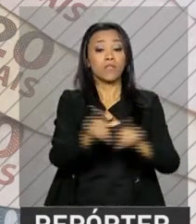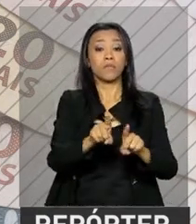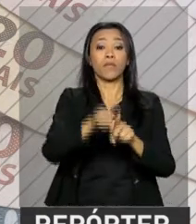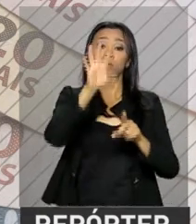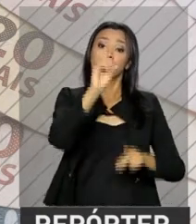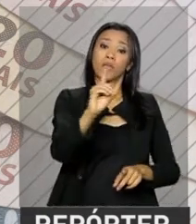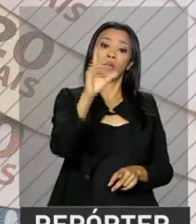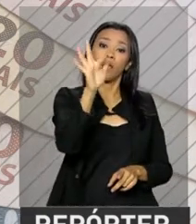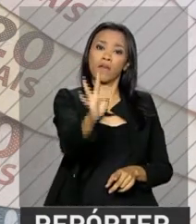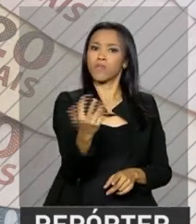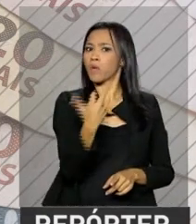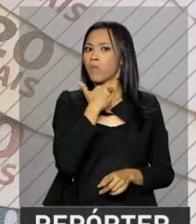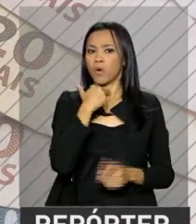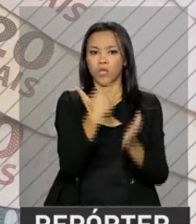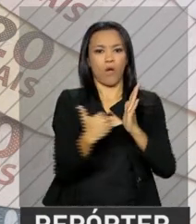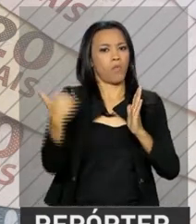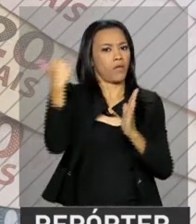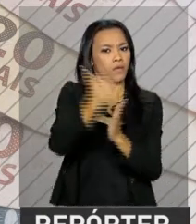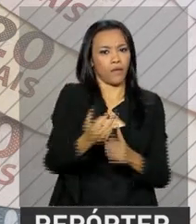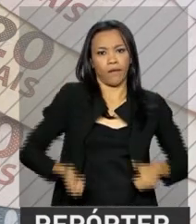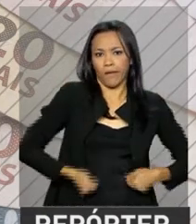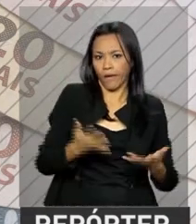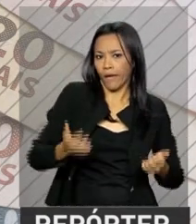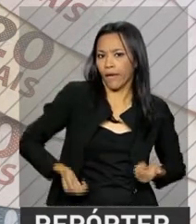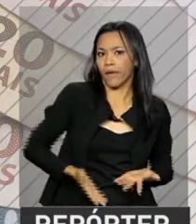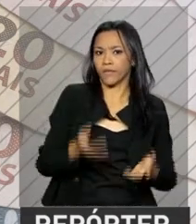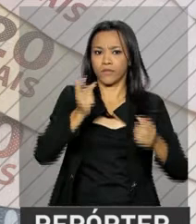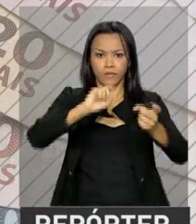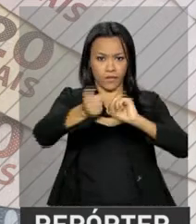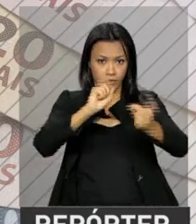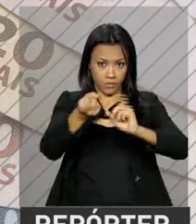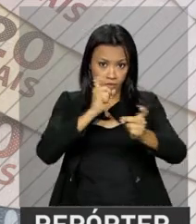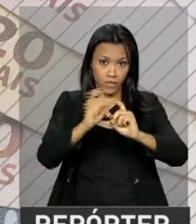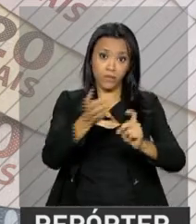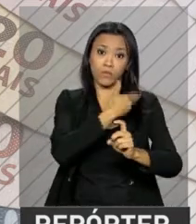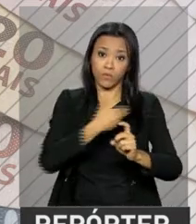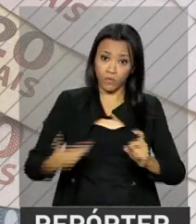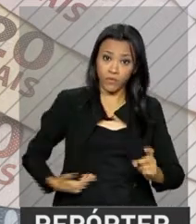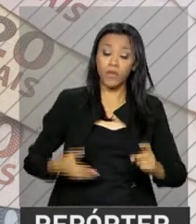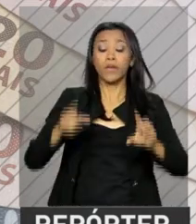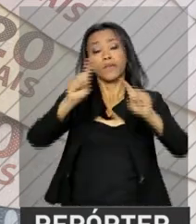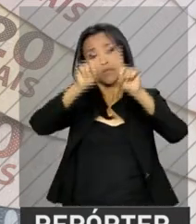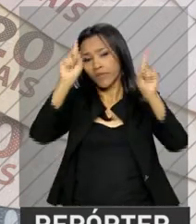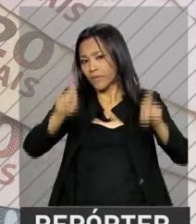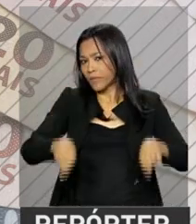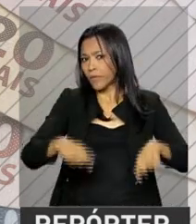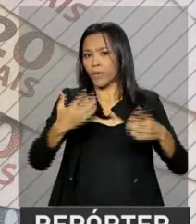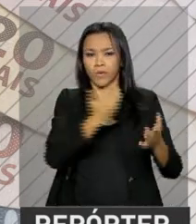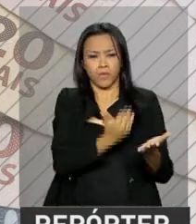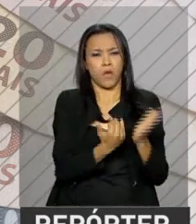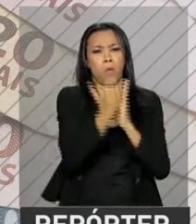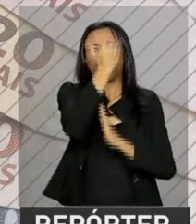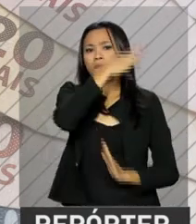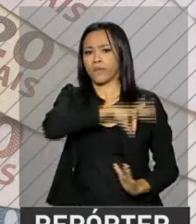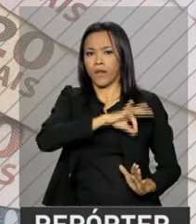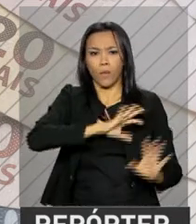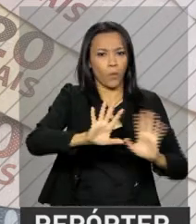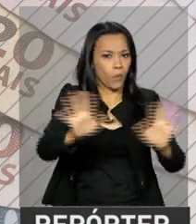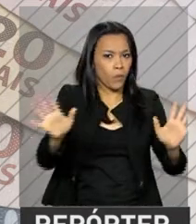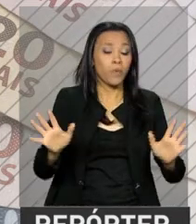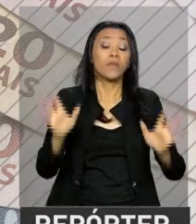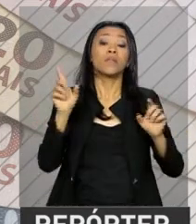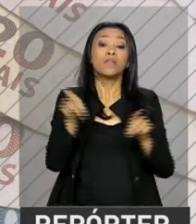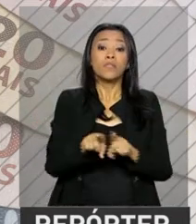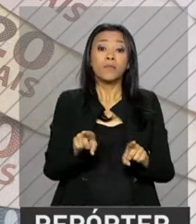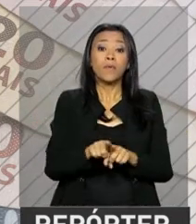não podem aumentar gastos com a administração e os servidores públicos e devem paralisar a